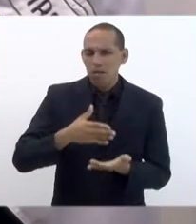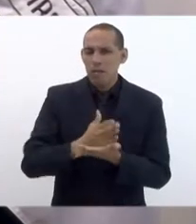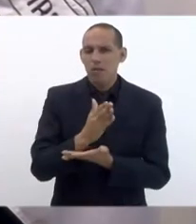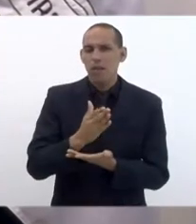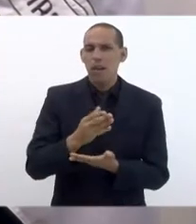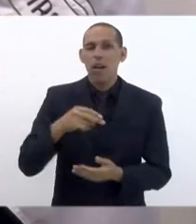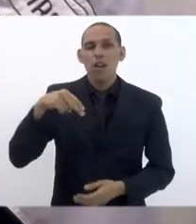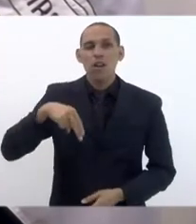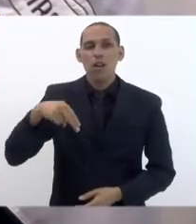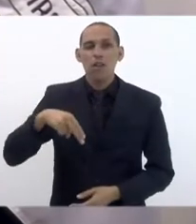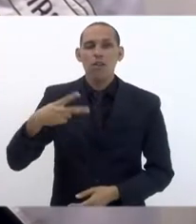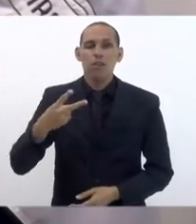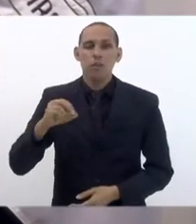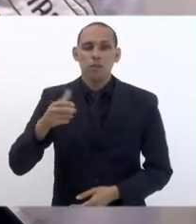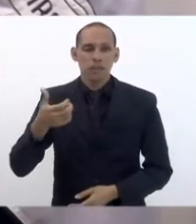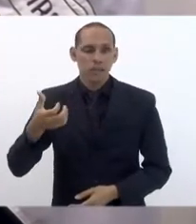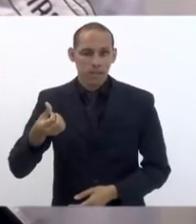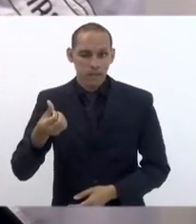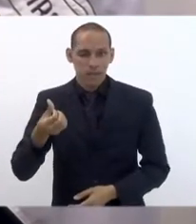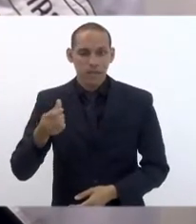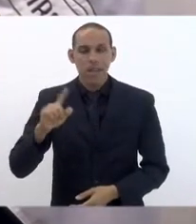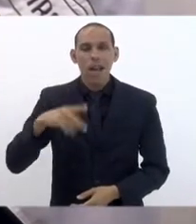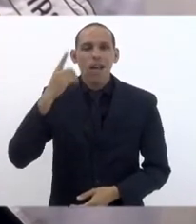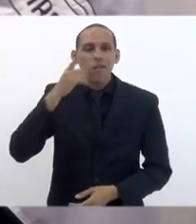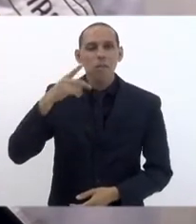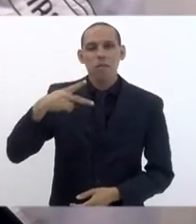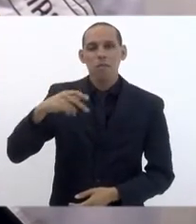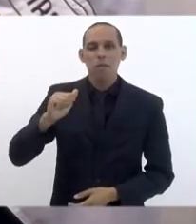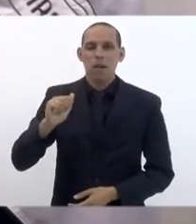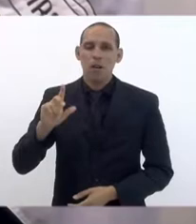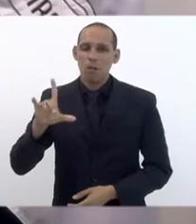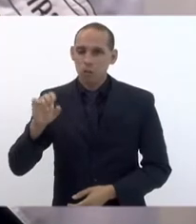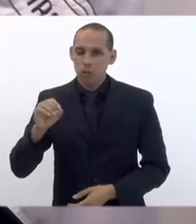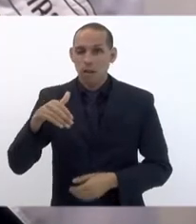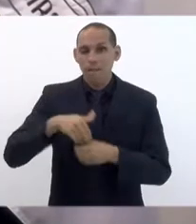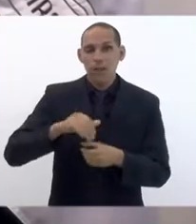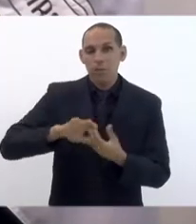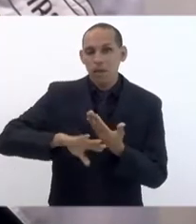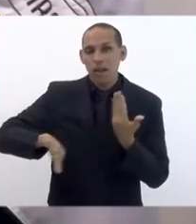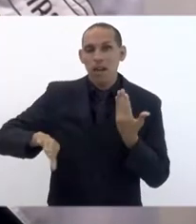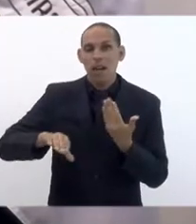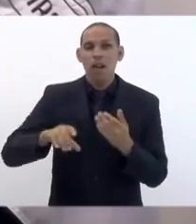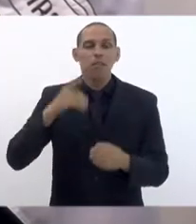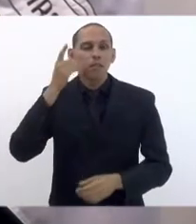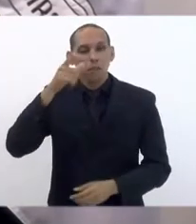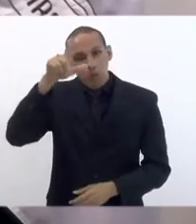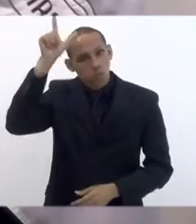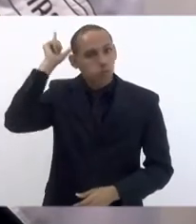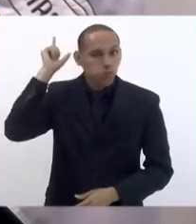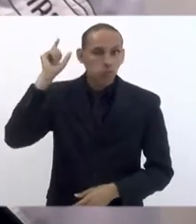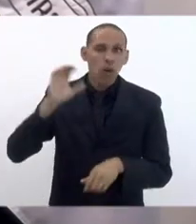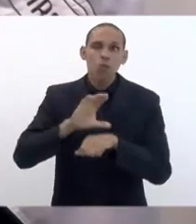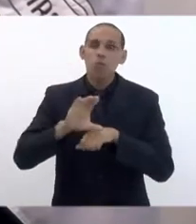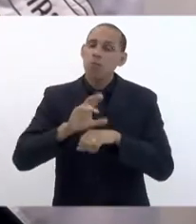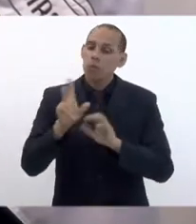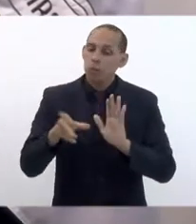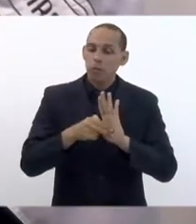pela inconstitucionalidade do deputado Paulo Mello. Um voto em separado, deputado Luiz Paulo, pela constitucionalidade com